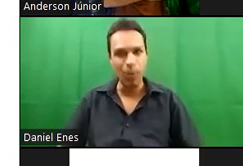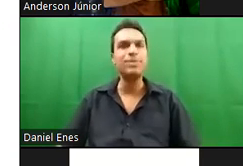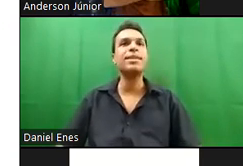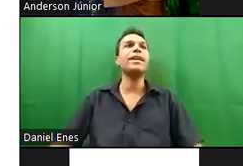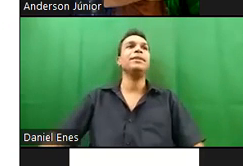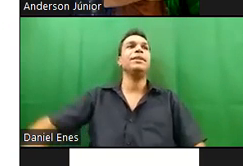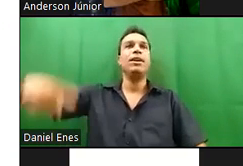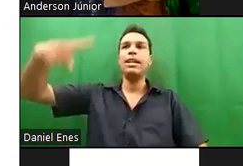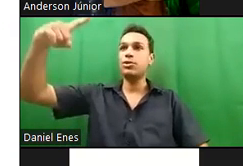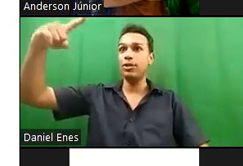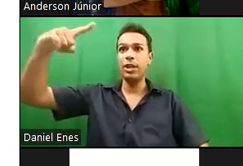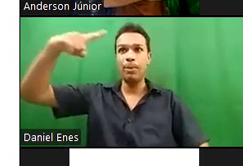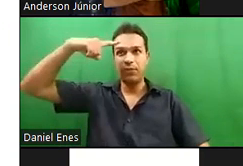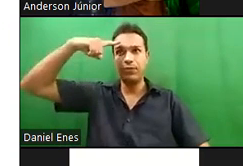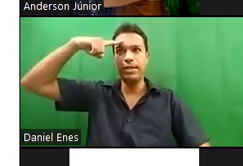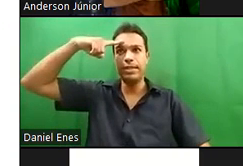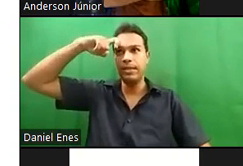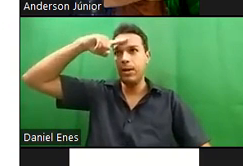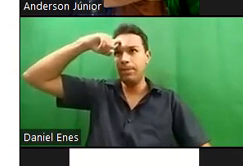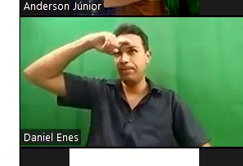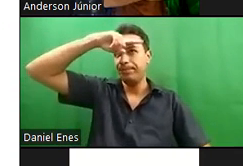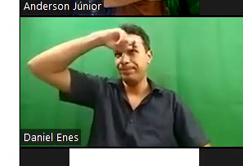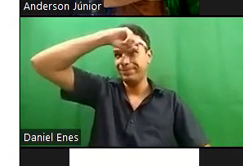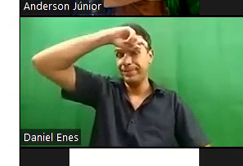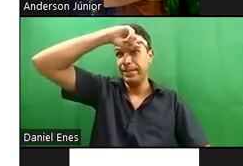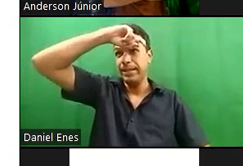sinal? Consegue. Olha só, o sinal para difícil é esse aqui, ó.